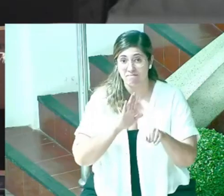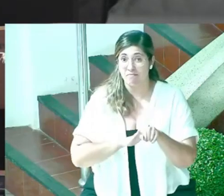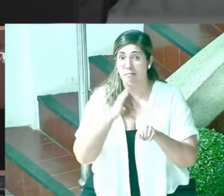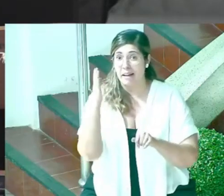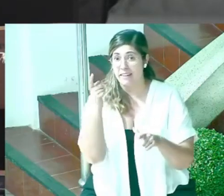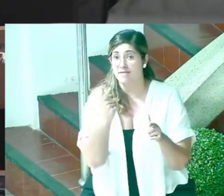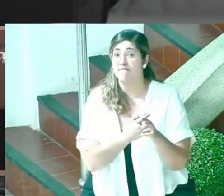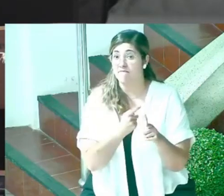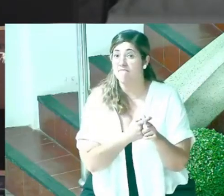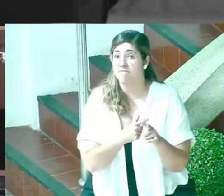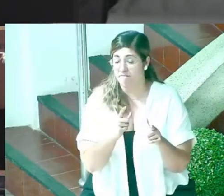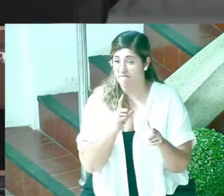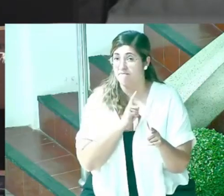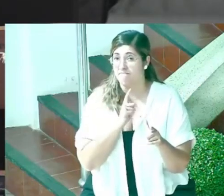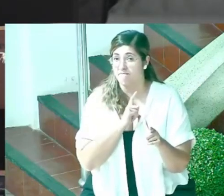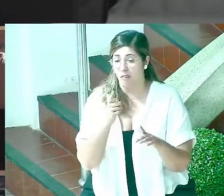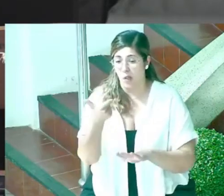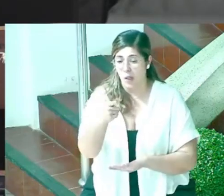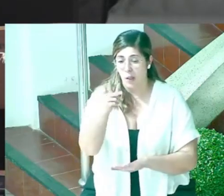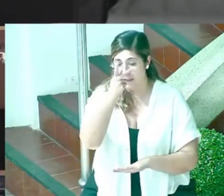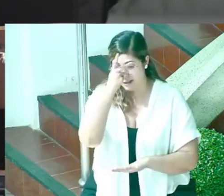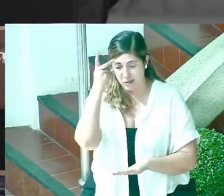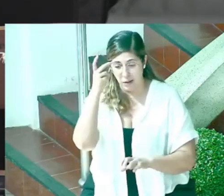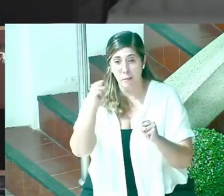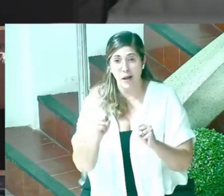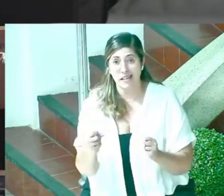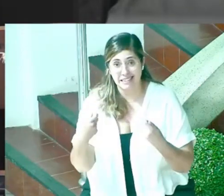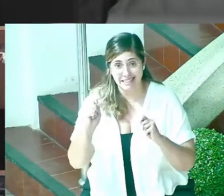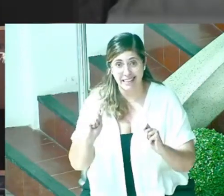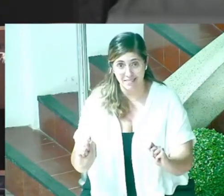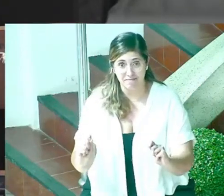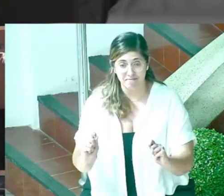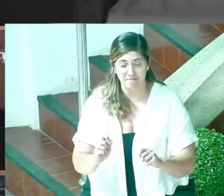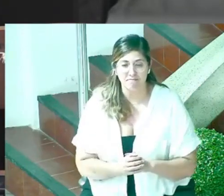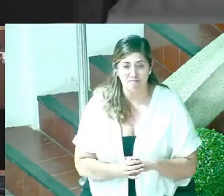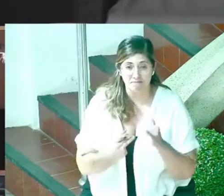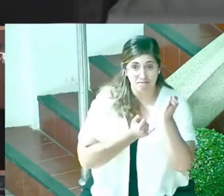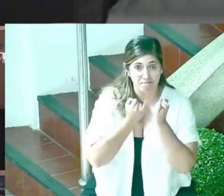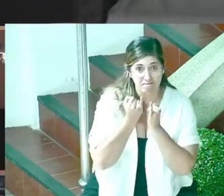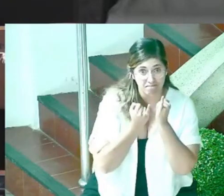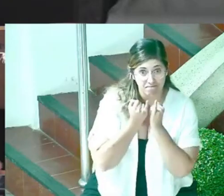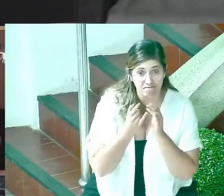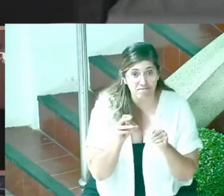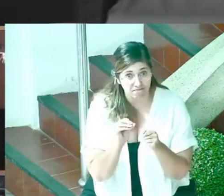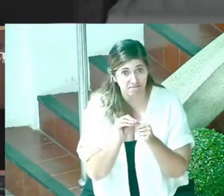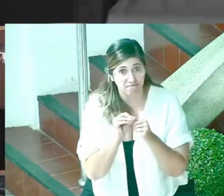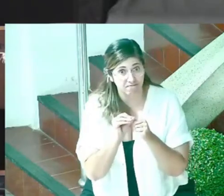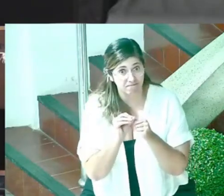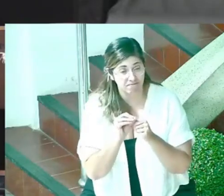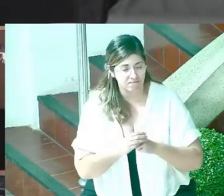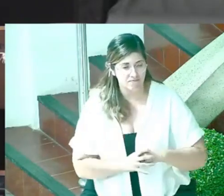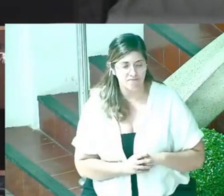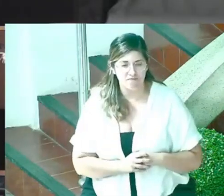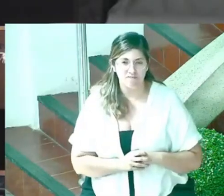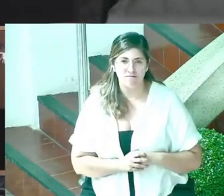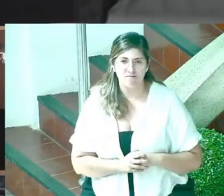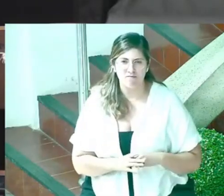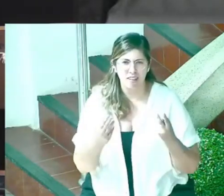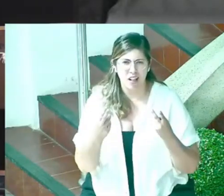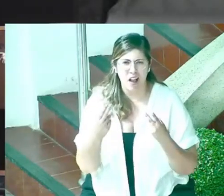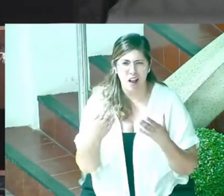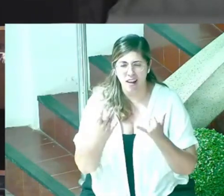Daí, eu vou com o carro dele. E aí eu cometo uma infração e